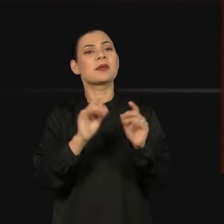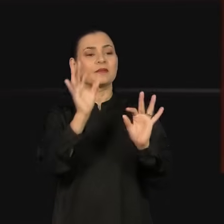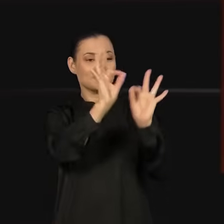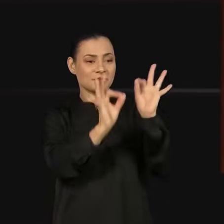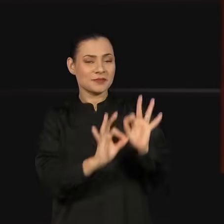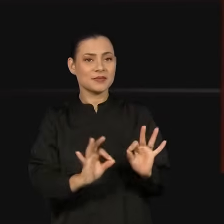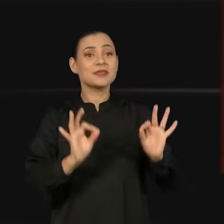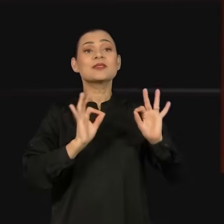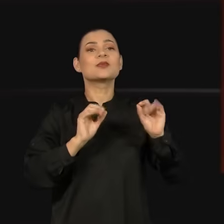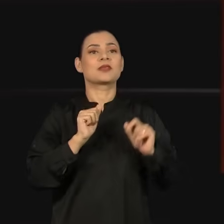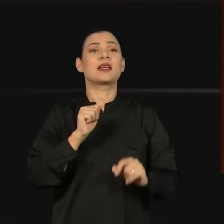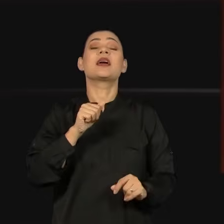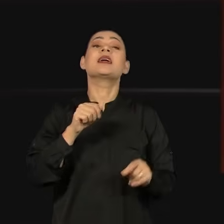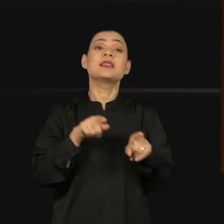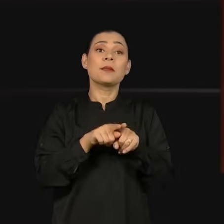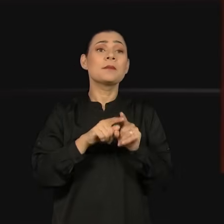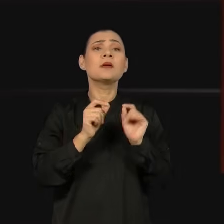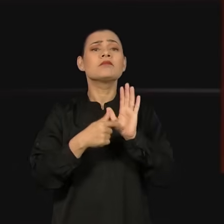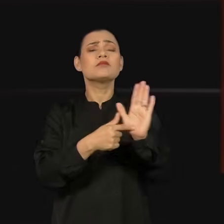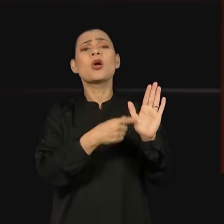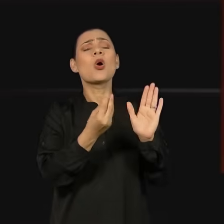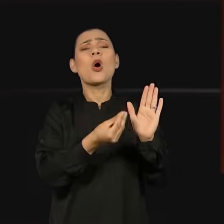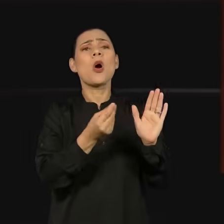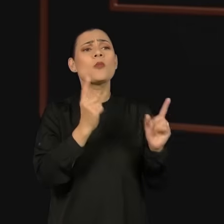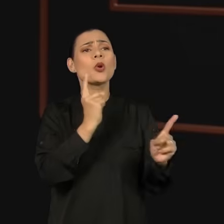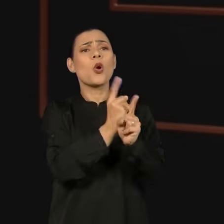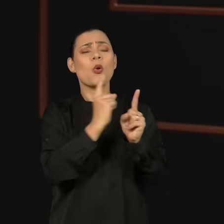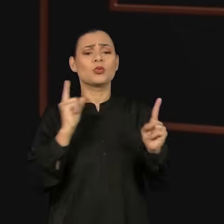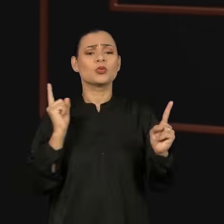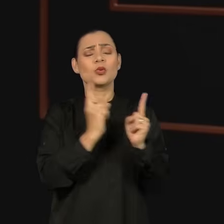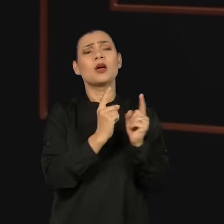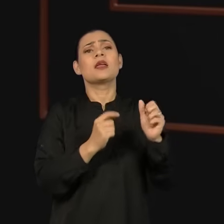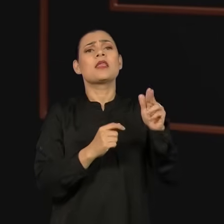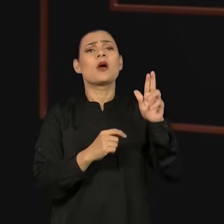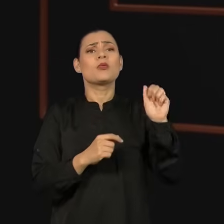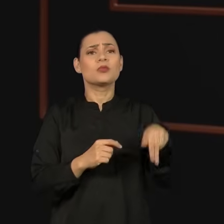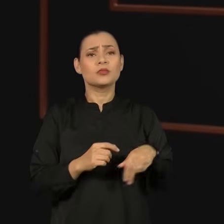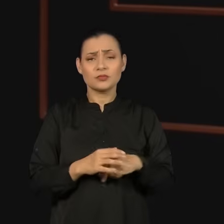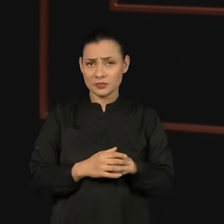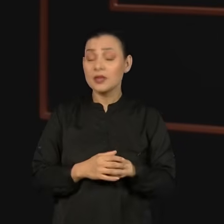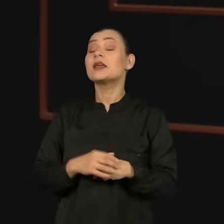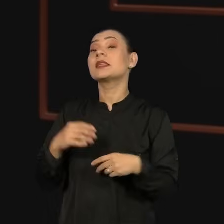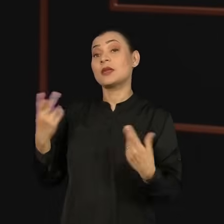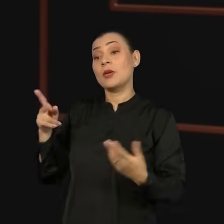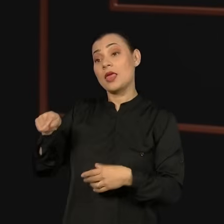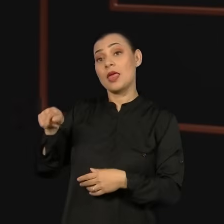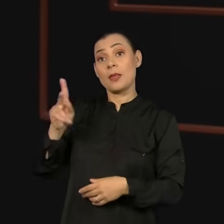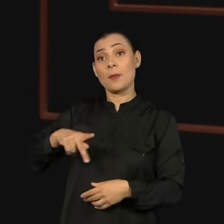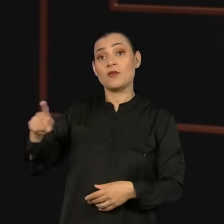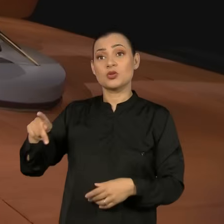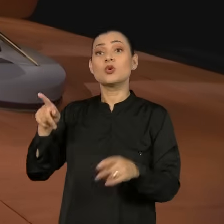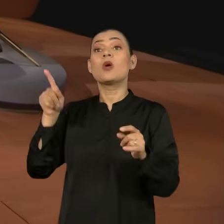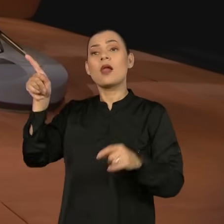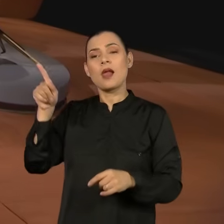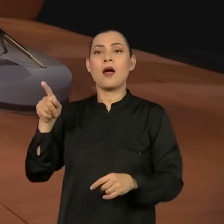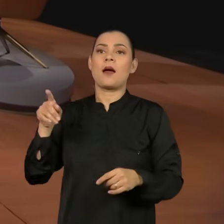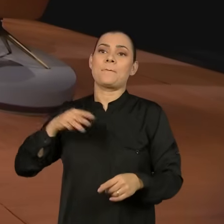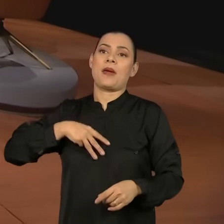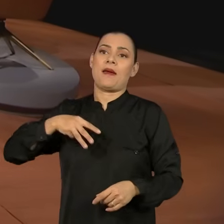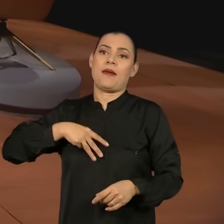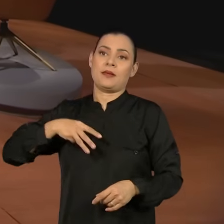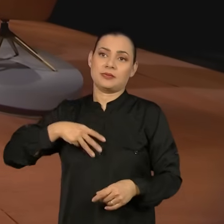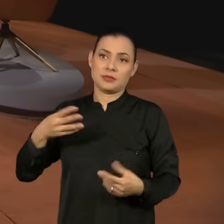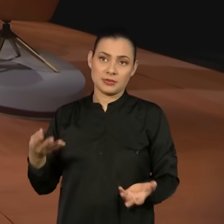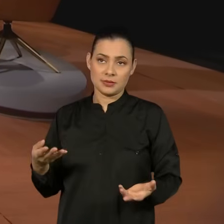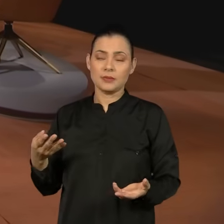figurinista Naum Alves de Souza, né? Como é que foi esse encontro? Ele foi meu professor no Mackenzie, no primário,